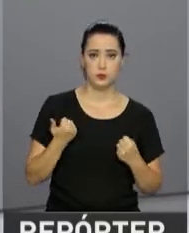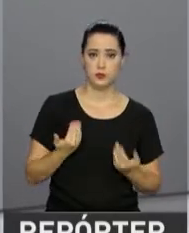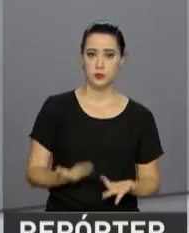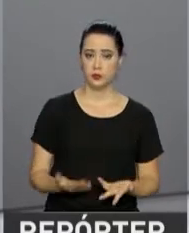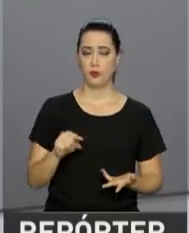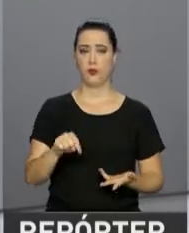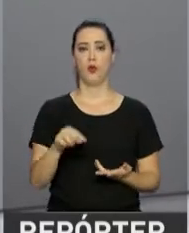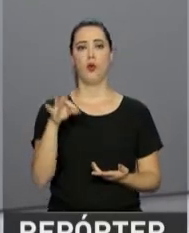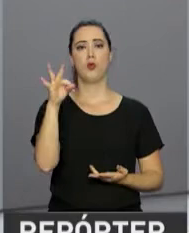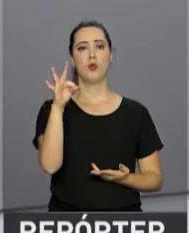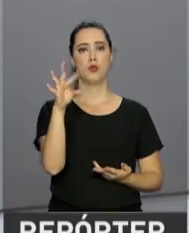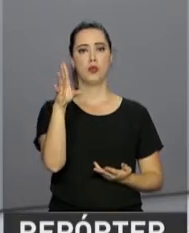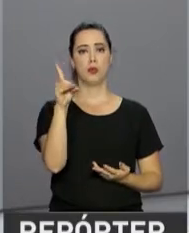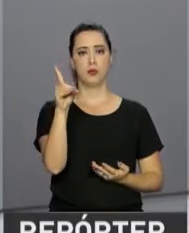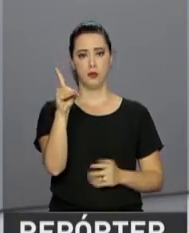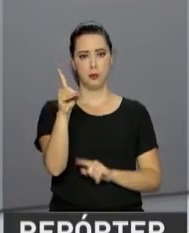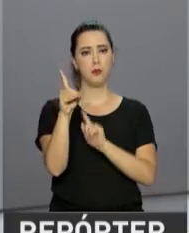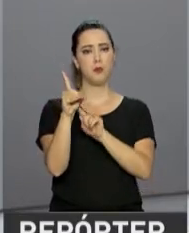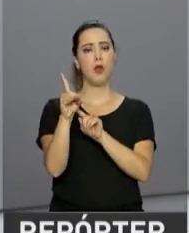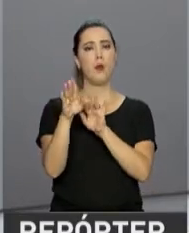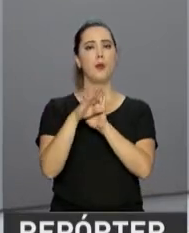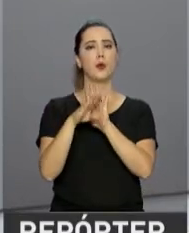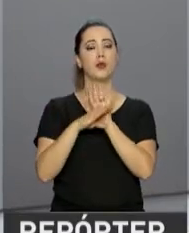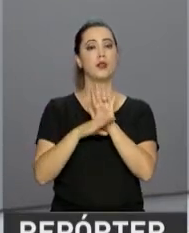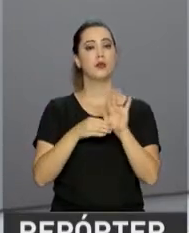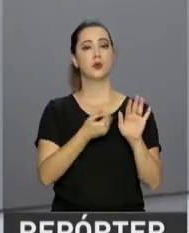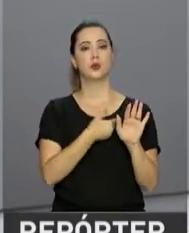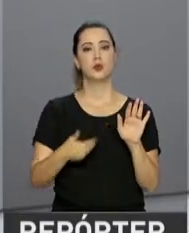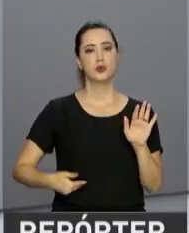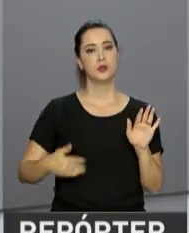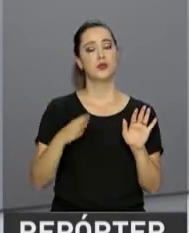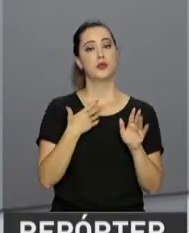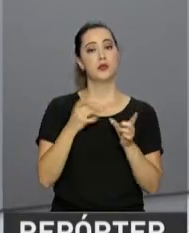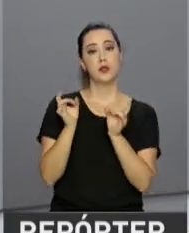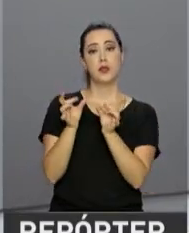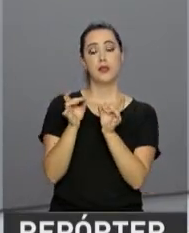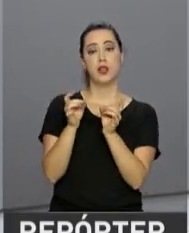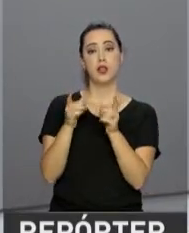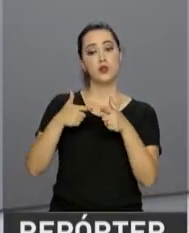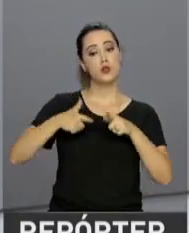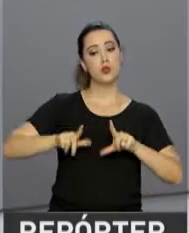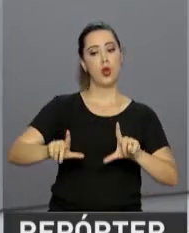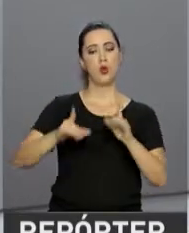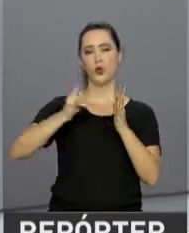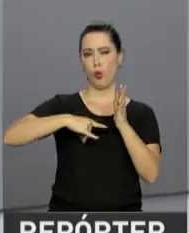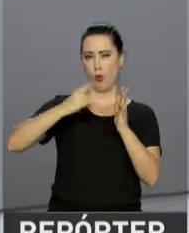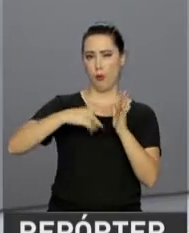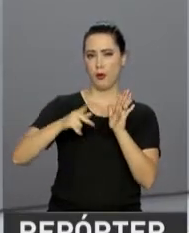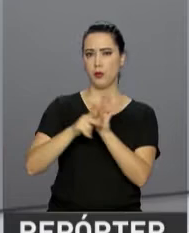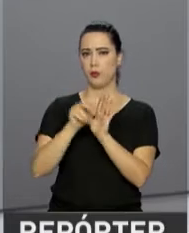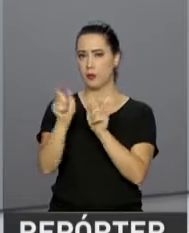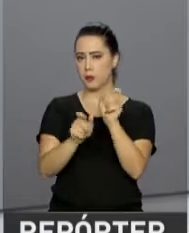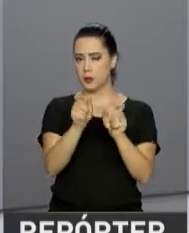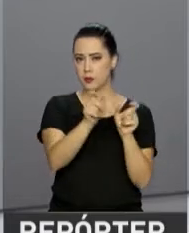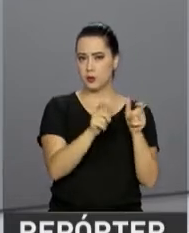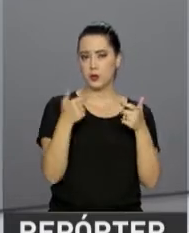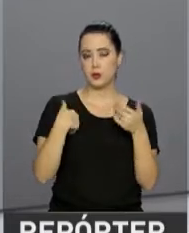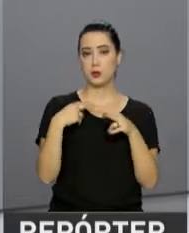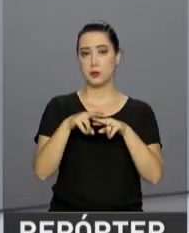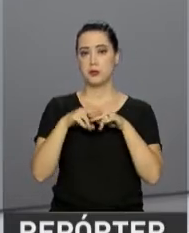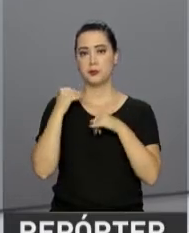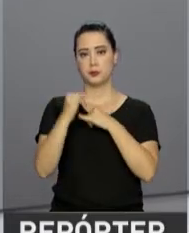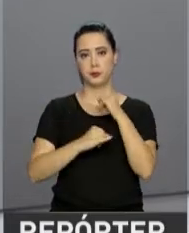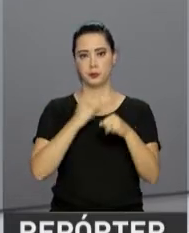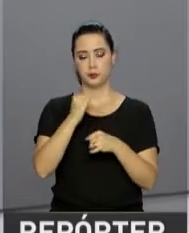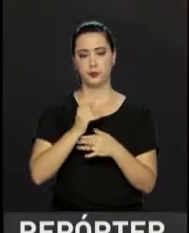2007 o tesouro direto é um programa do governo que vem de títulos públicos federais para pessoas físicas por meio da